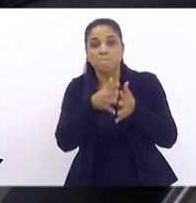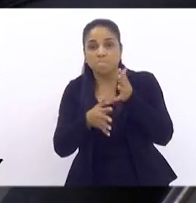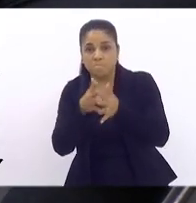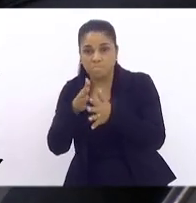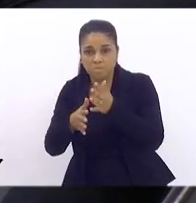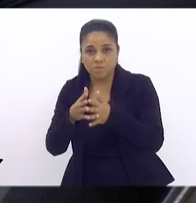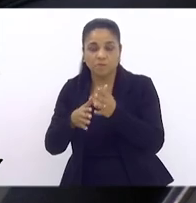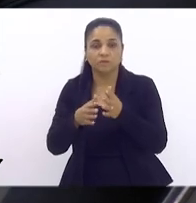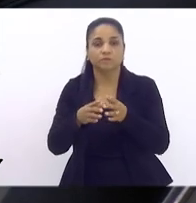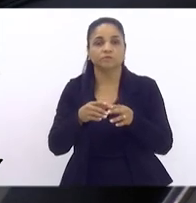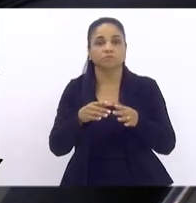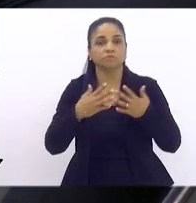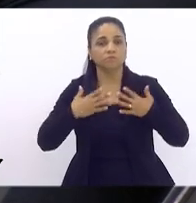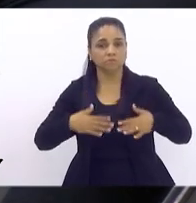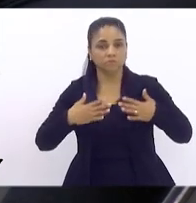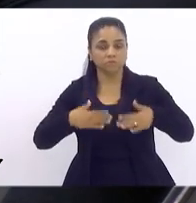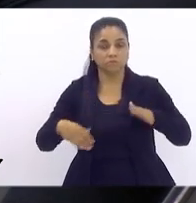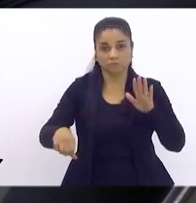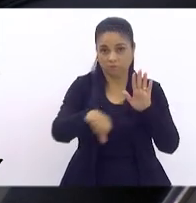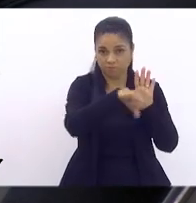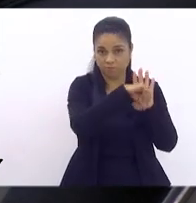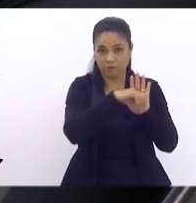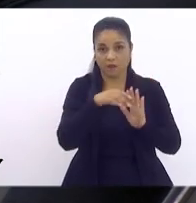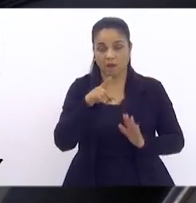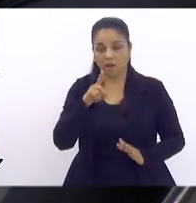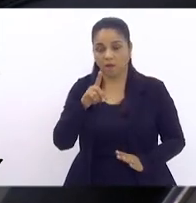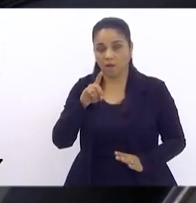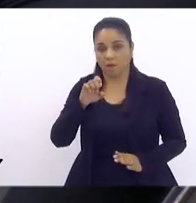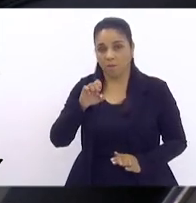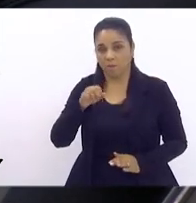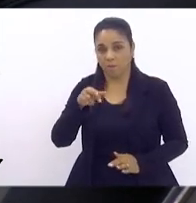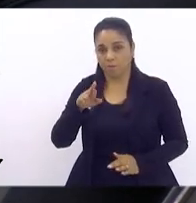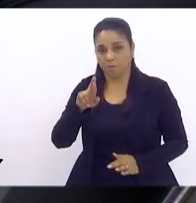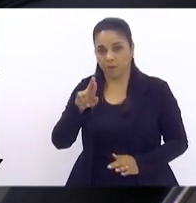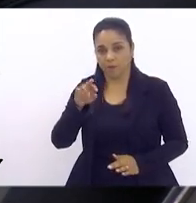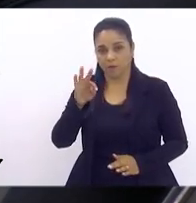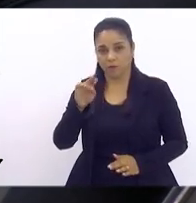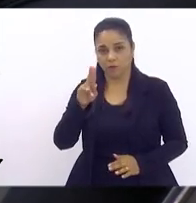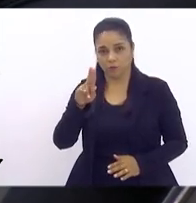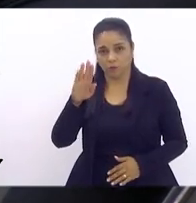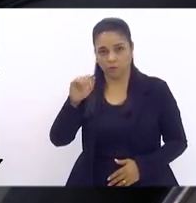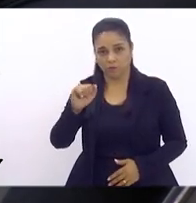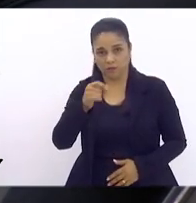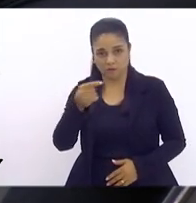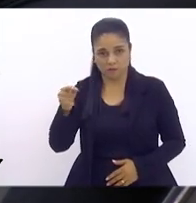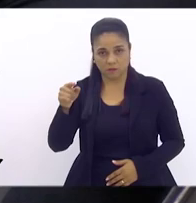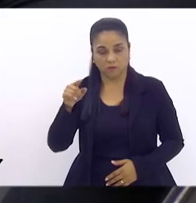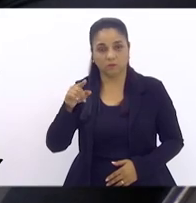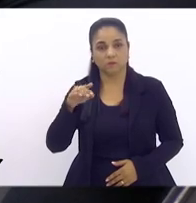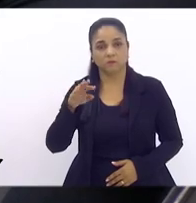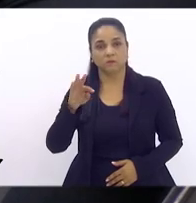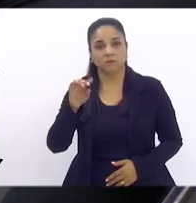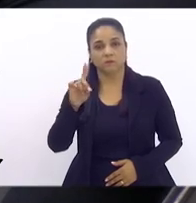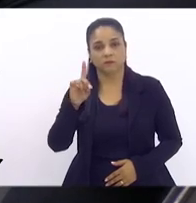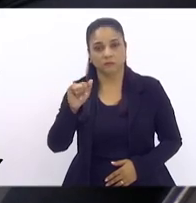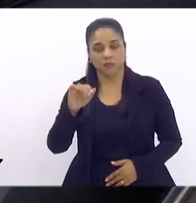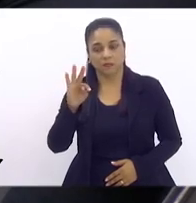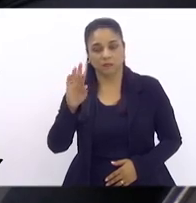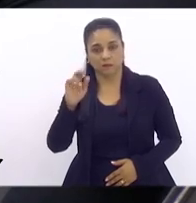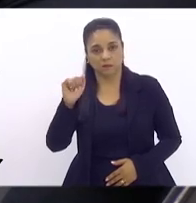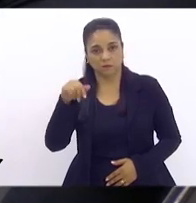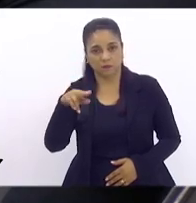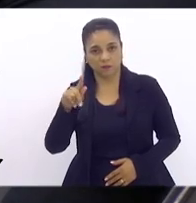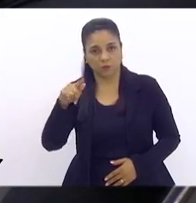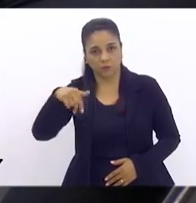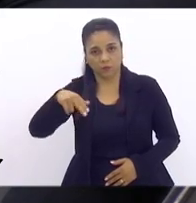uma contravenção penal é o tratamento penal para esse esse fato né